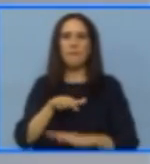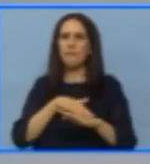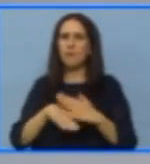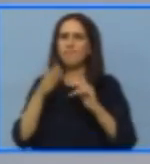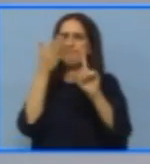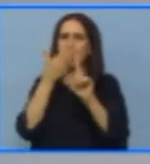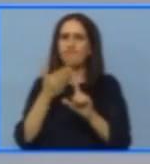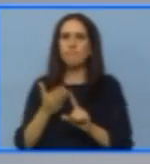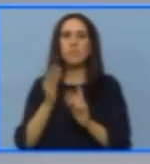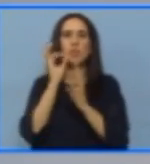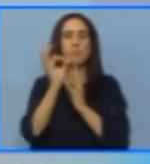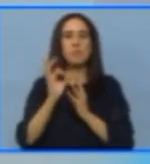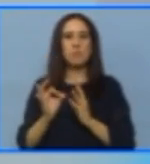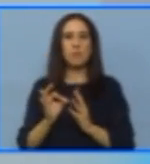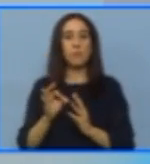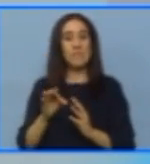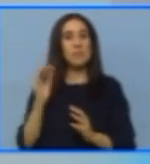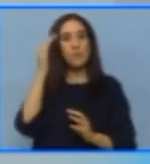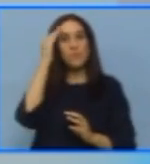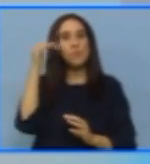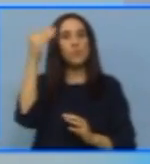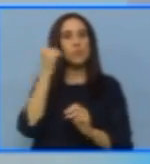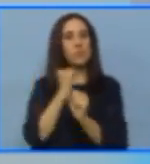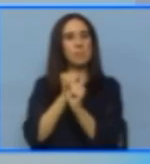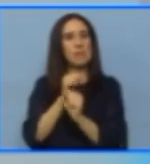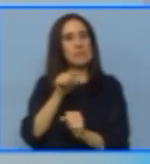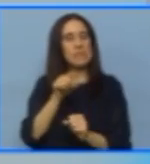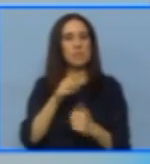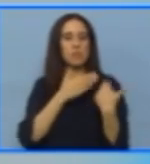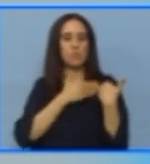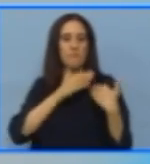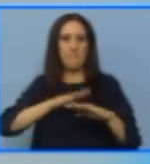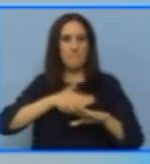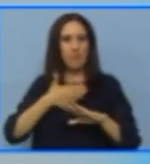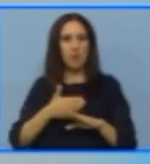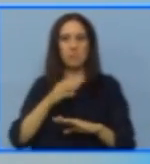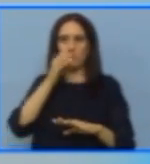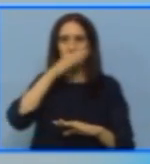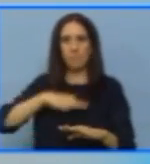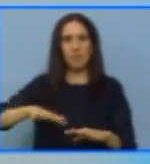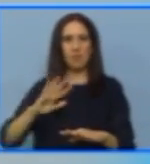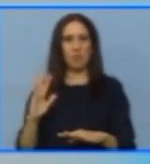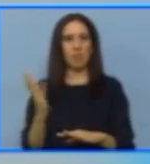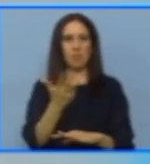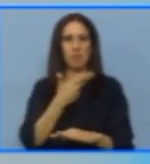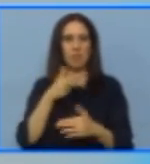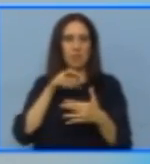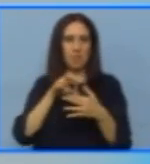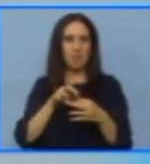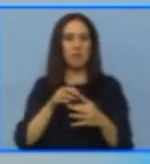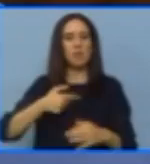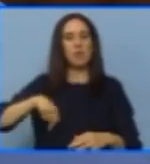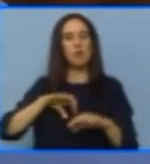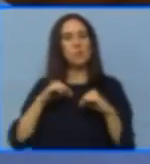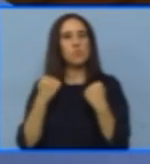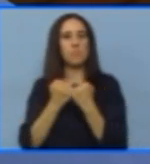concretas e específicas em trabalhar este futuro, em sermos mais responsáveis com o nosso ambiente, em sermos socialmente